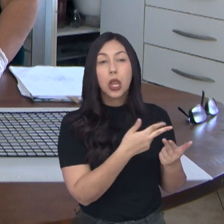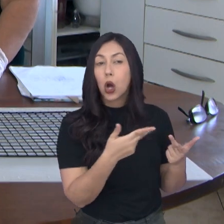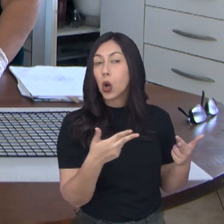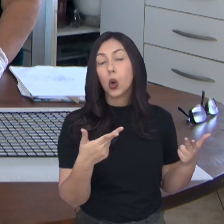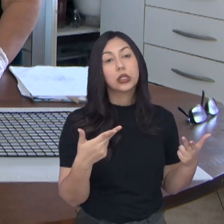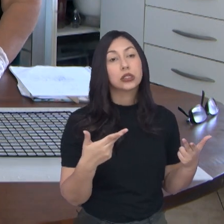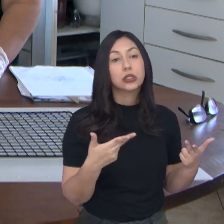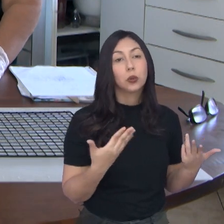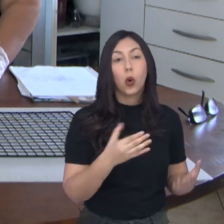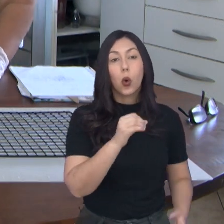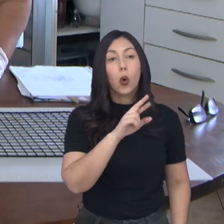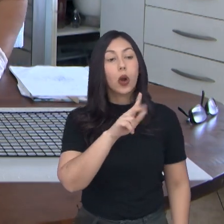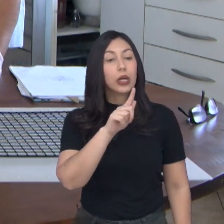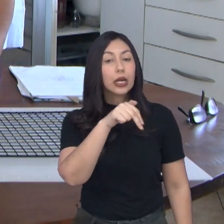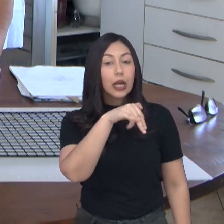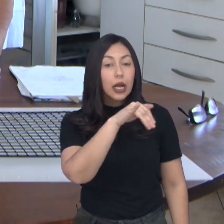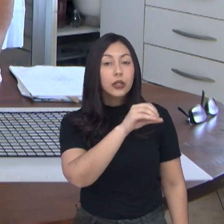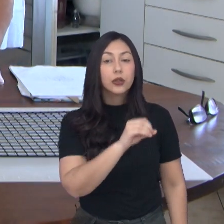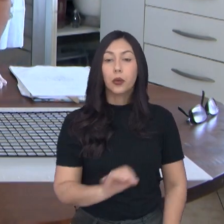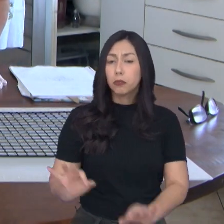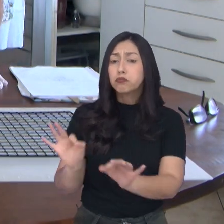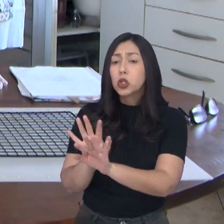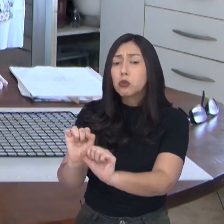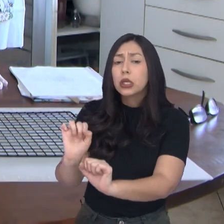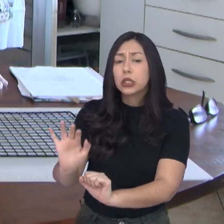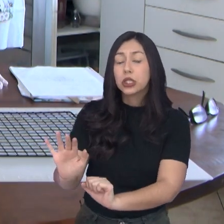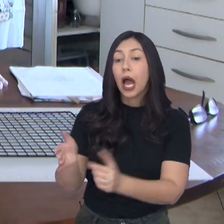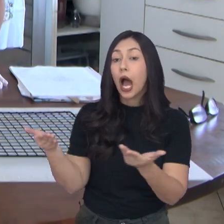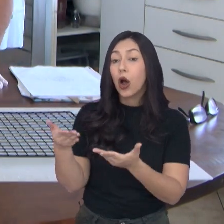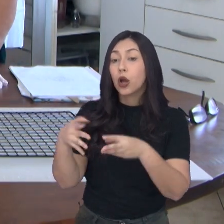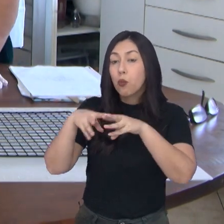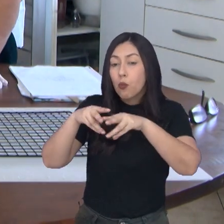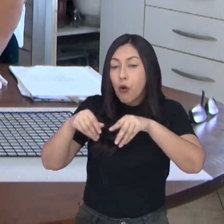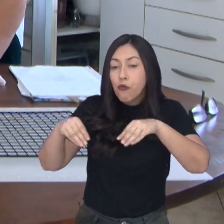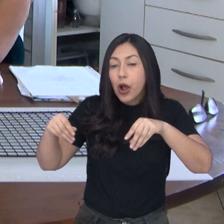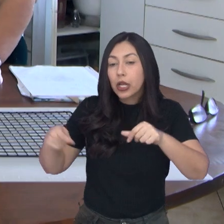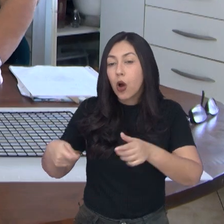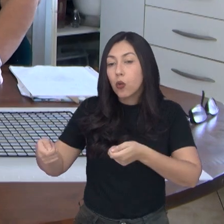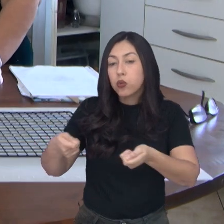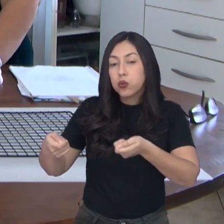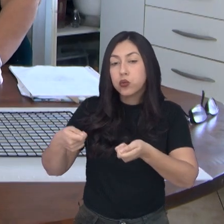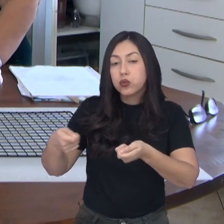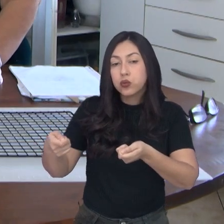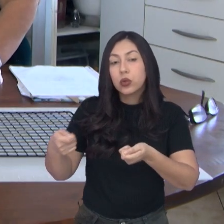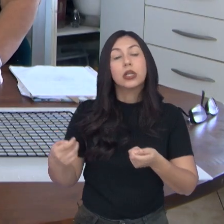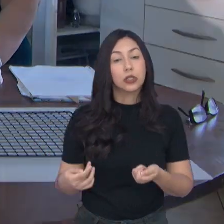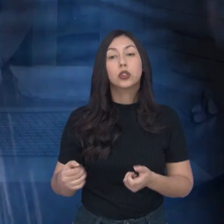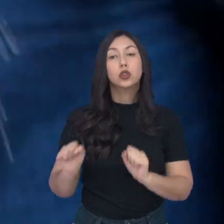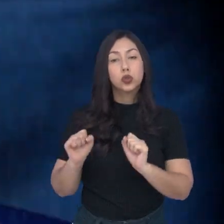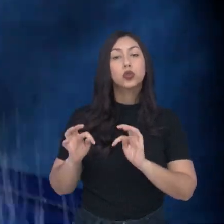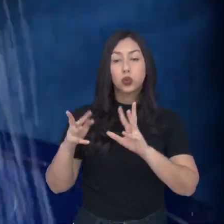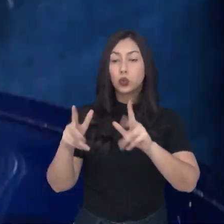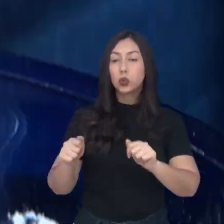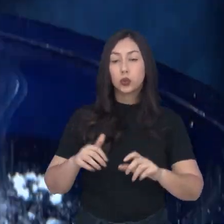Isso. Você pode deixar aí no... Posso deixar aqui? É, pode. Tá, agora... A farinha, você peneira a farinha. Toda essa farinha que tá aqui. Pode colocar toda.